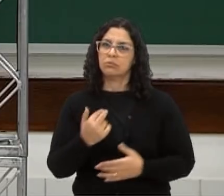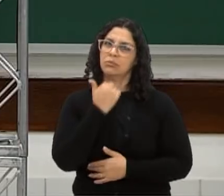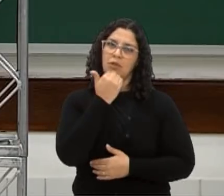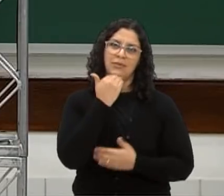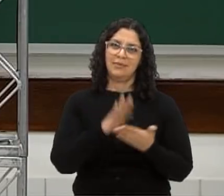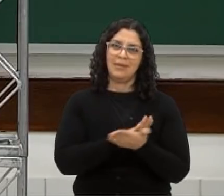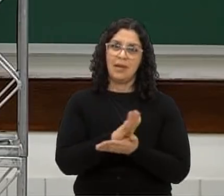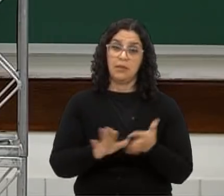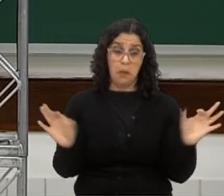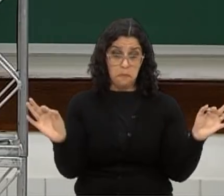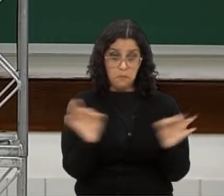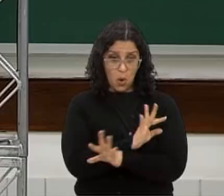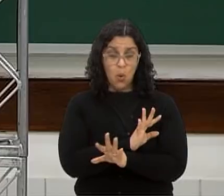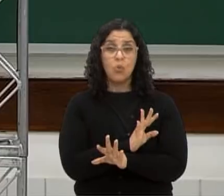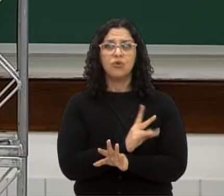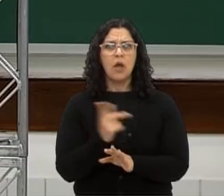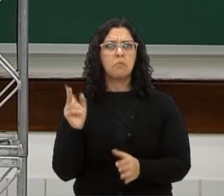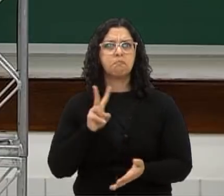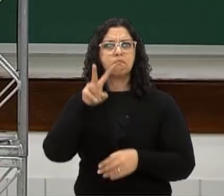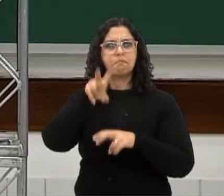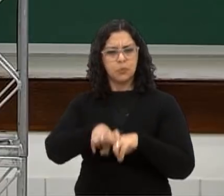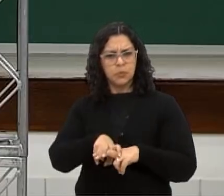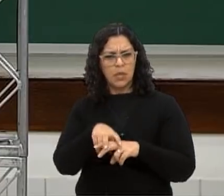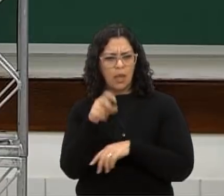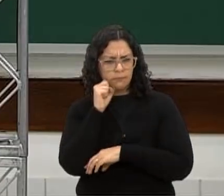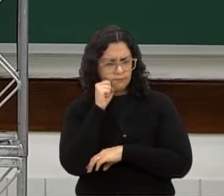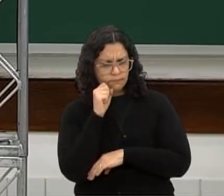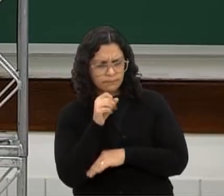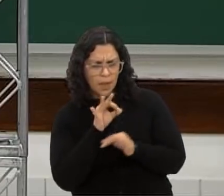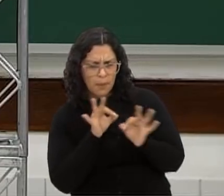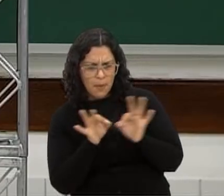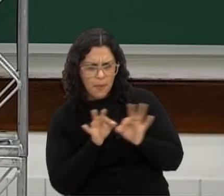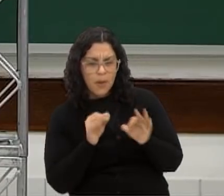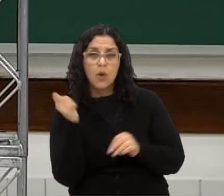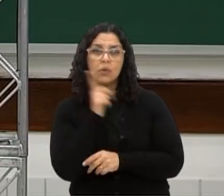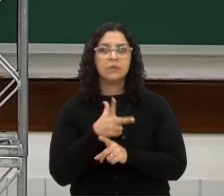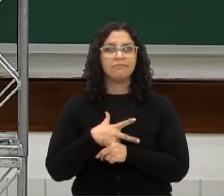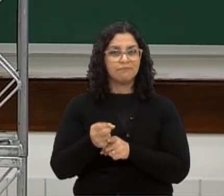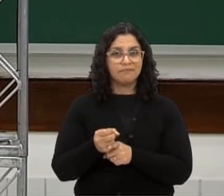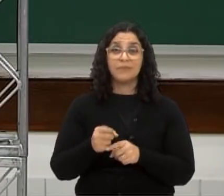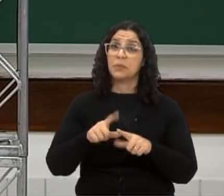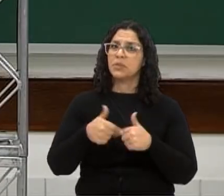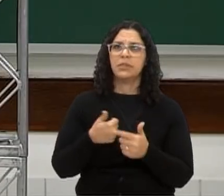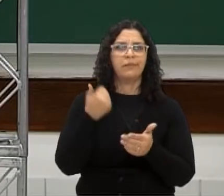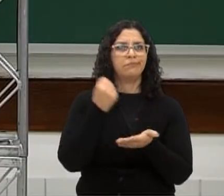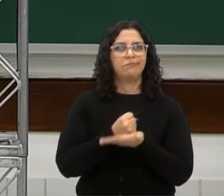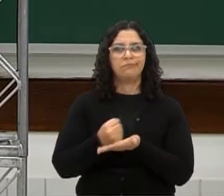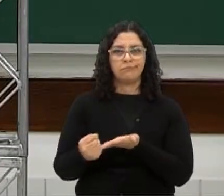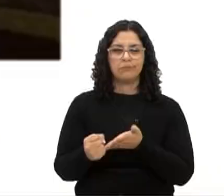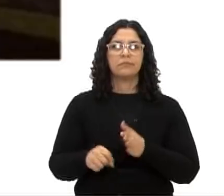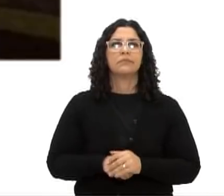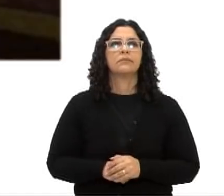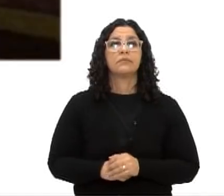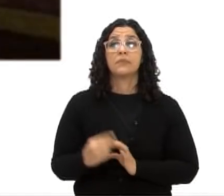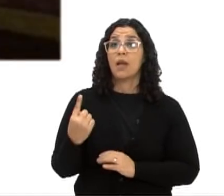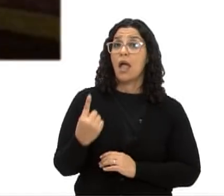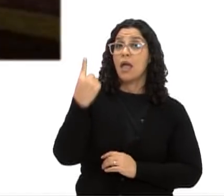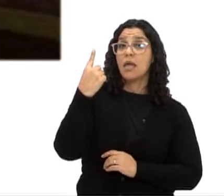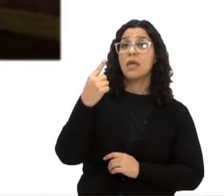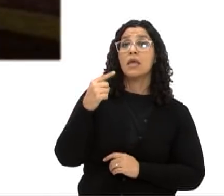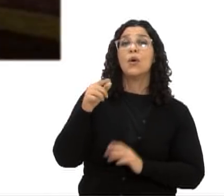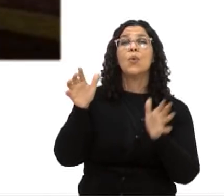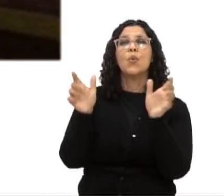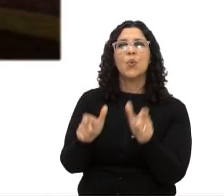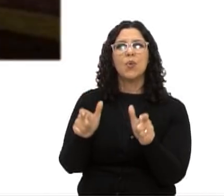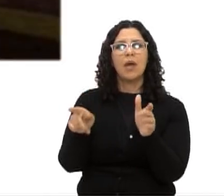eles estarem preparados para, né, chegar nas pontas delas aí, senão vão ficar para trás. Aqui é um